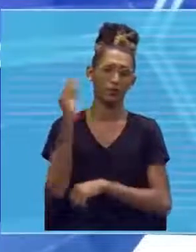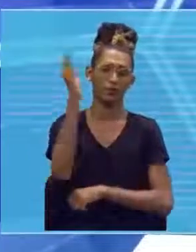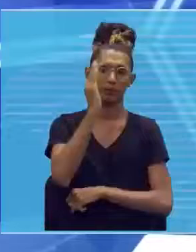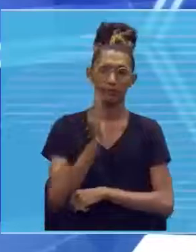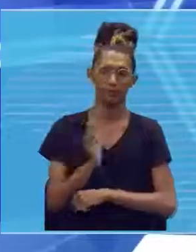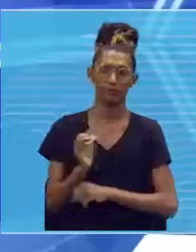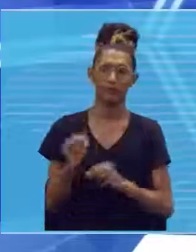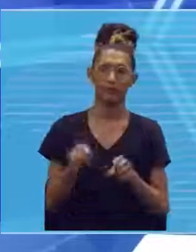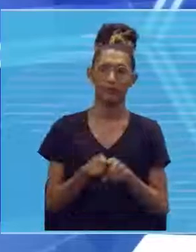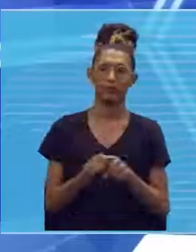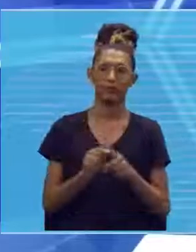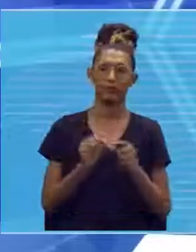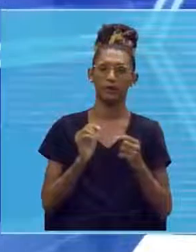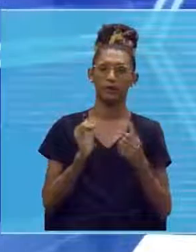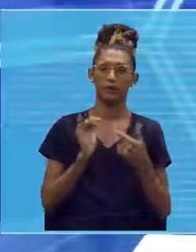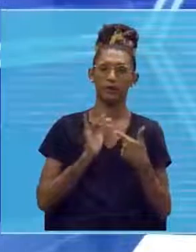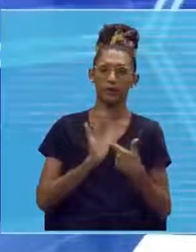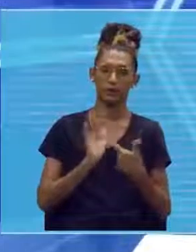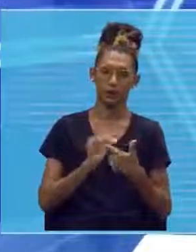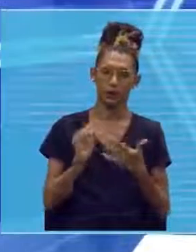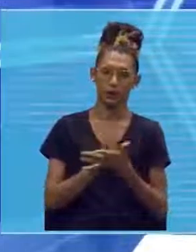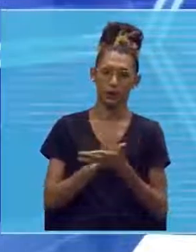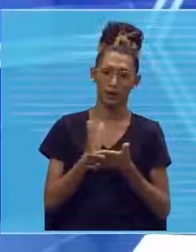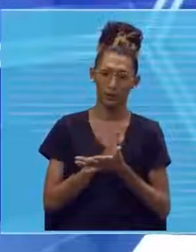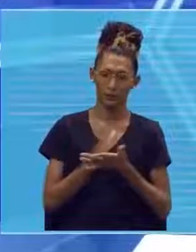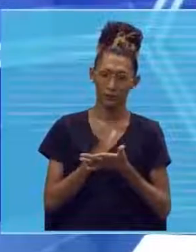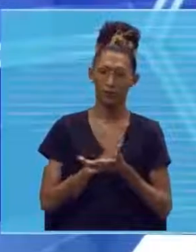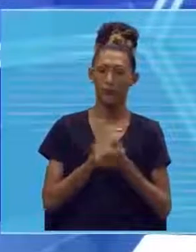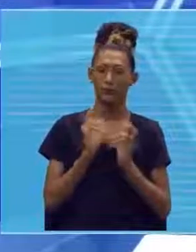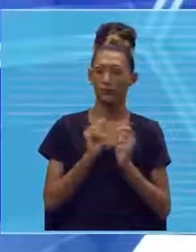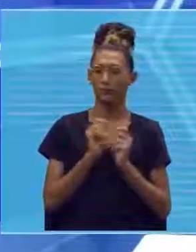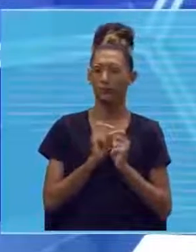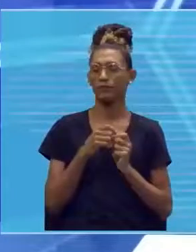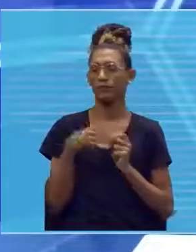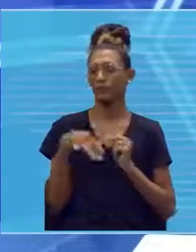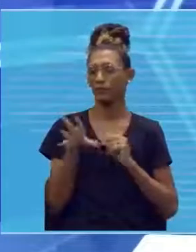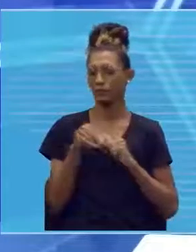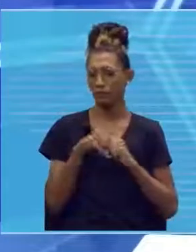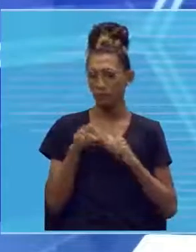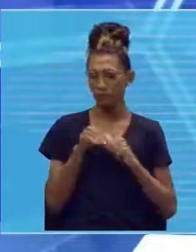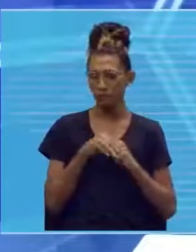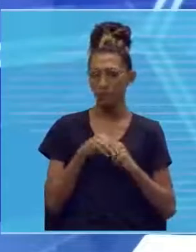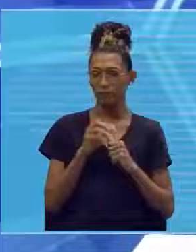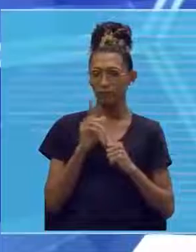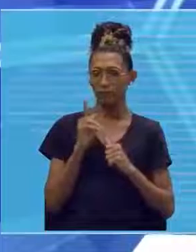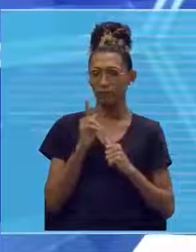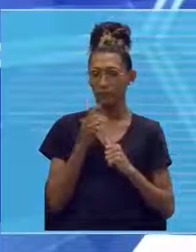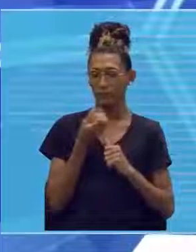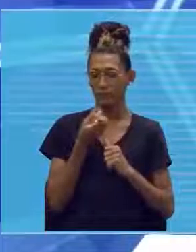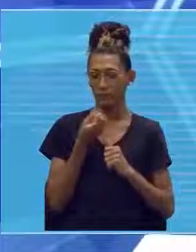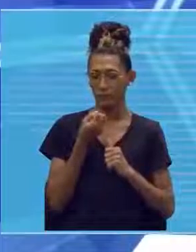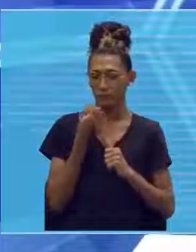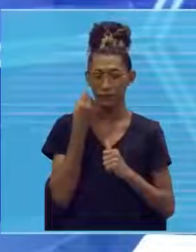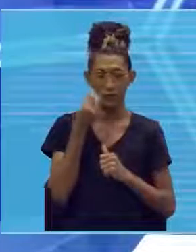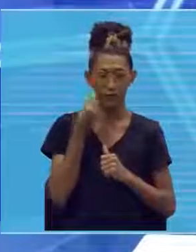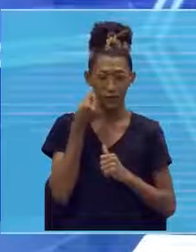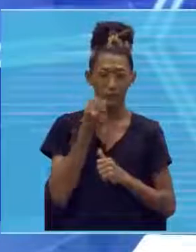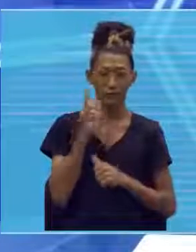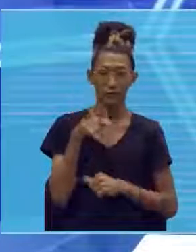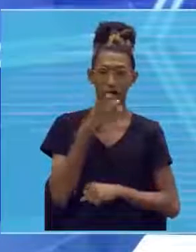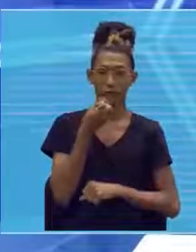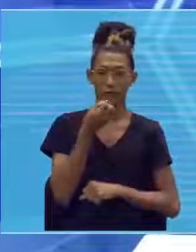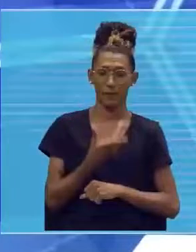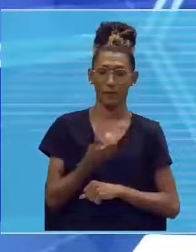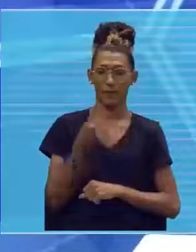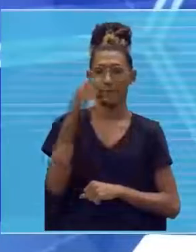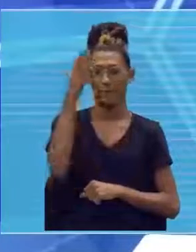Brasil trazer conhecimentos vastos muito ricos que eles têm sobre a compreensão